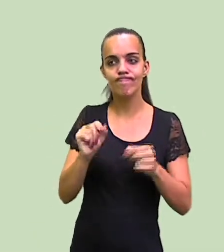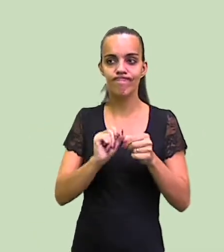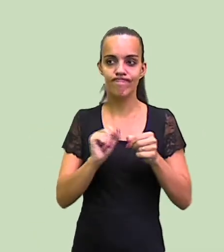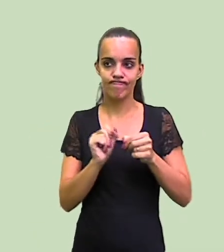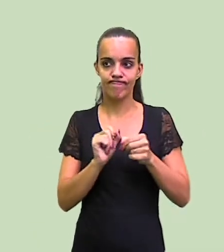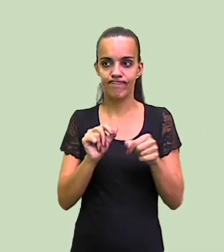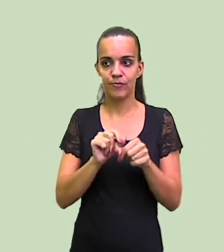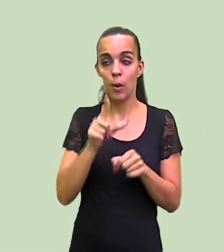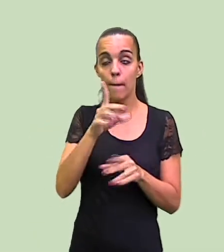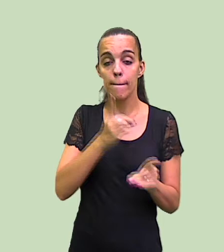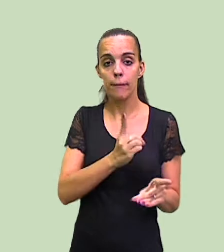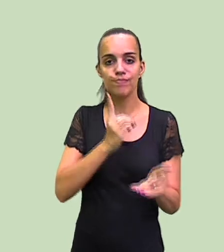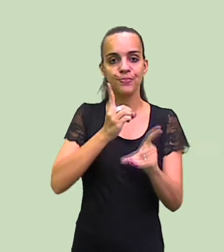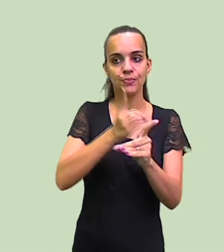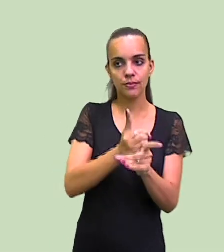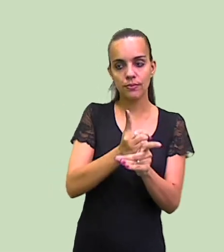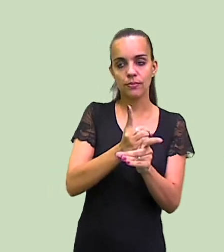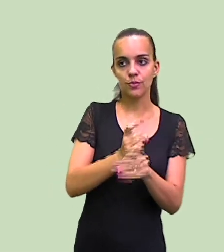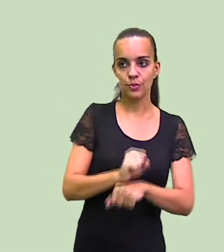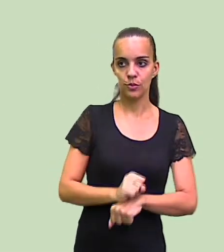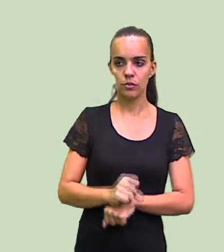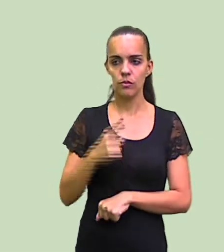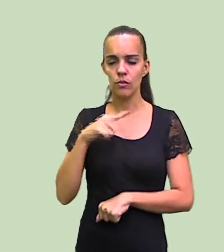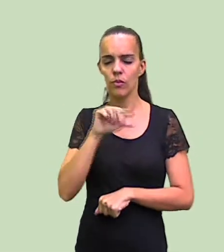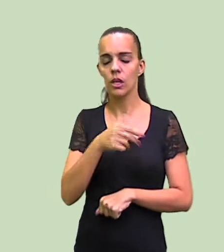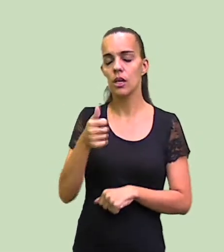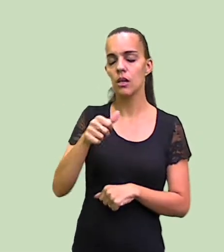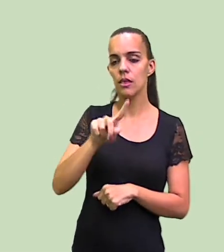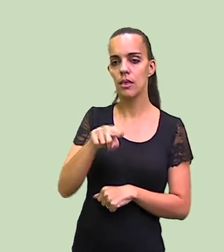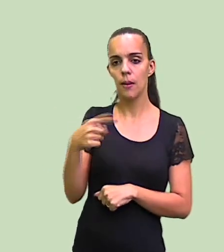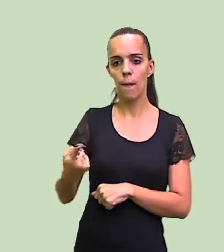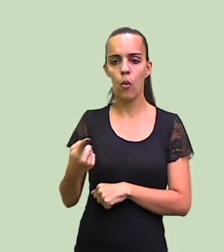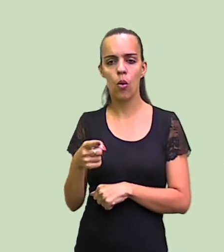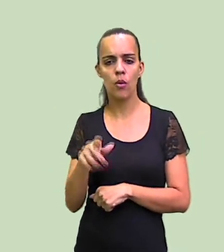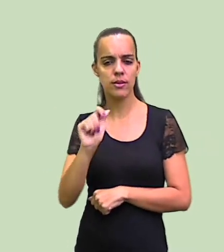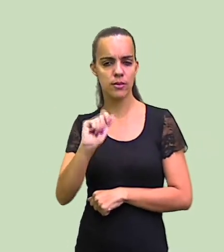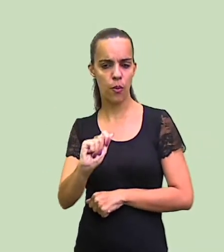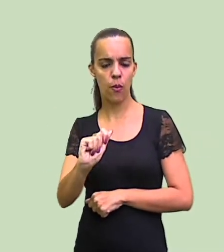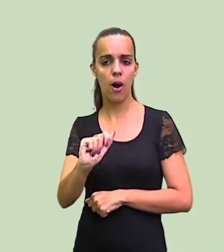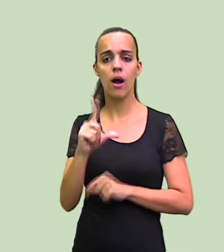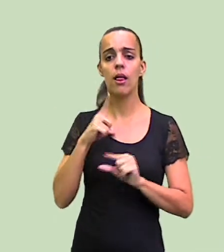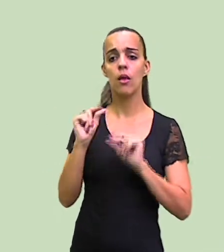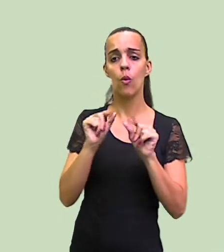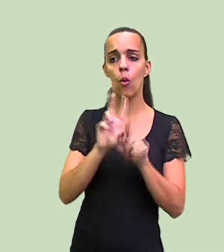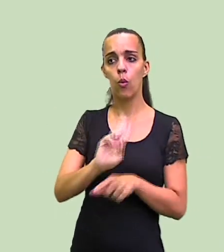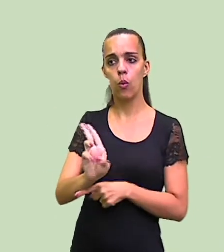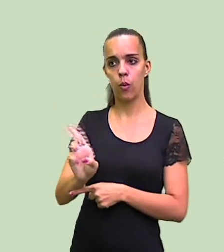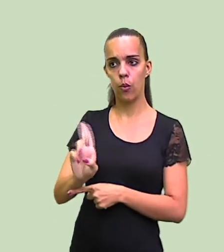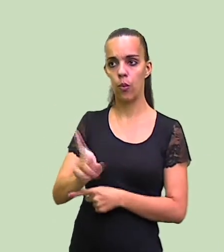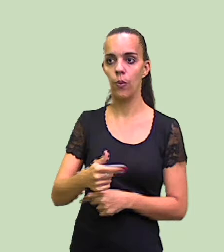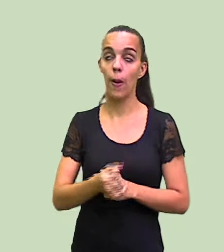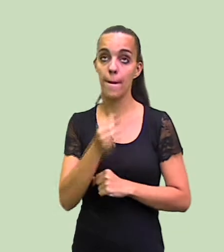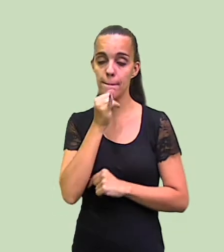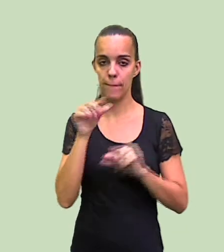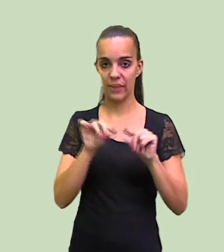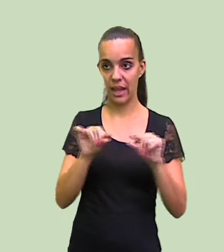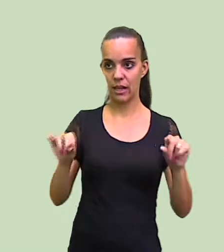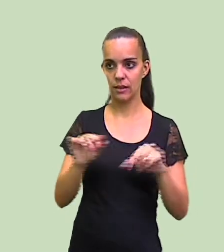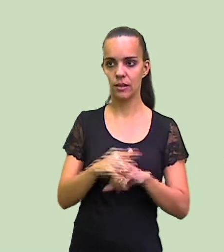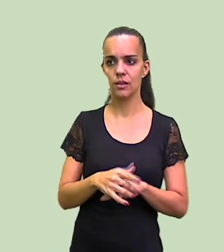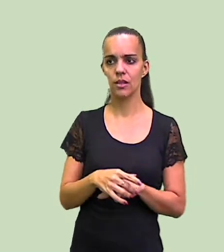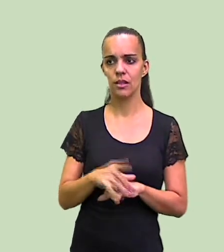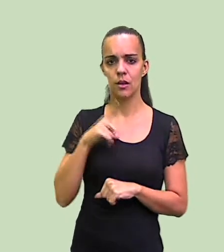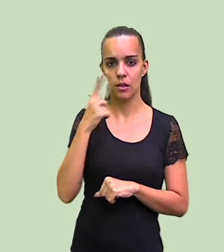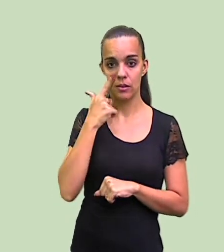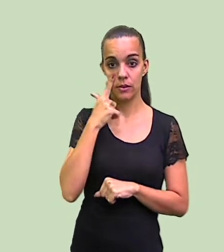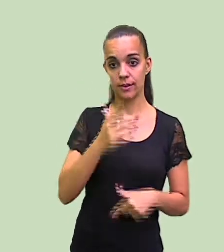para descobrir então se existe ou não esse segundo A? Você pega a palavrinha e coloca em cima da linha. Assim, olha,